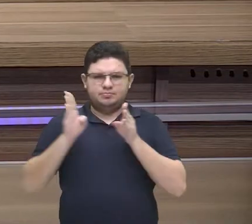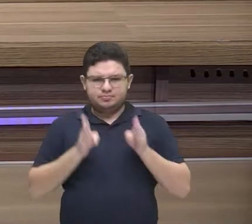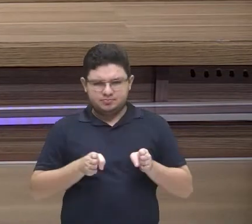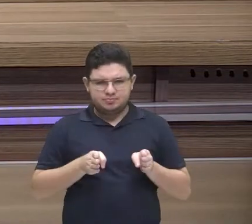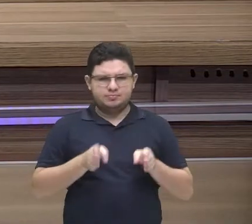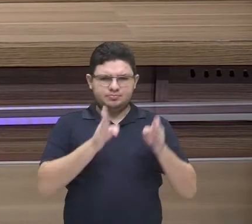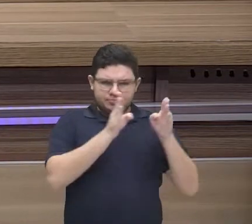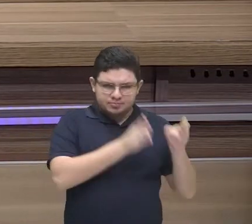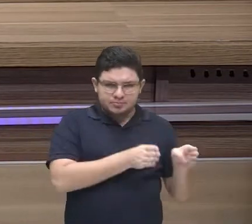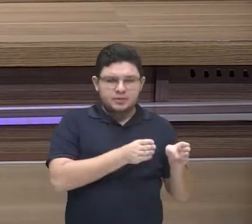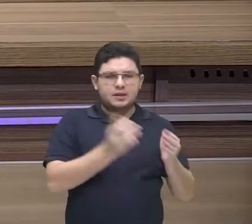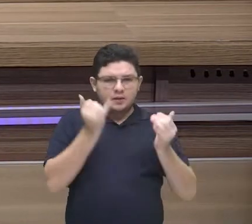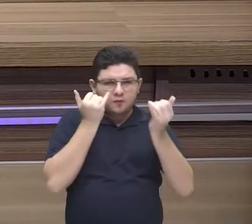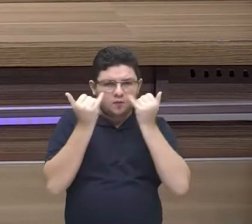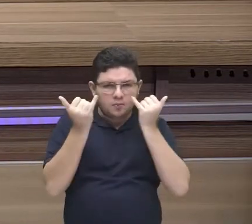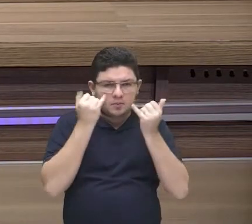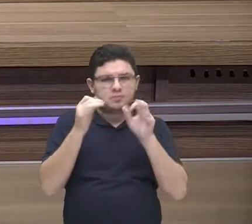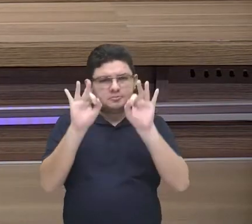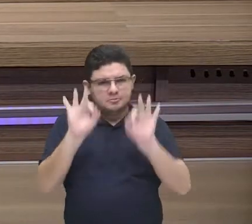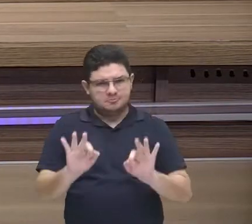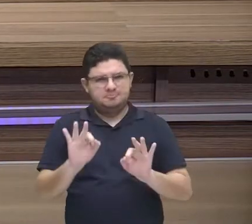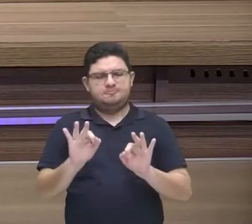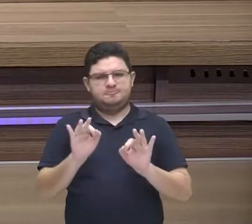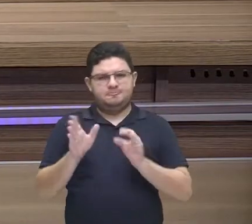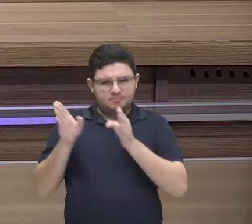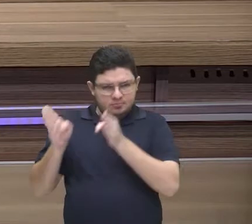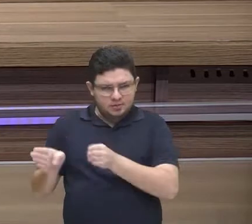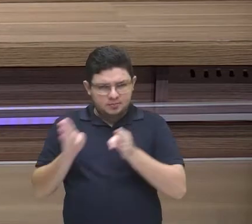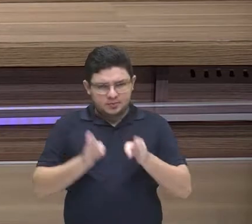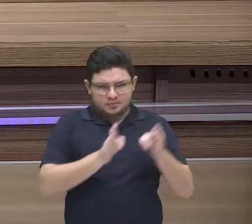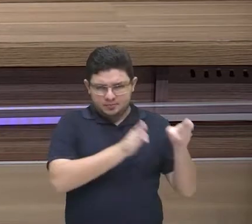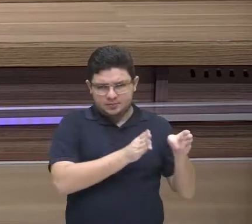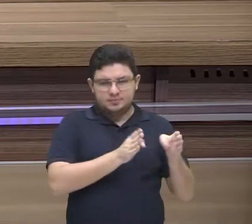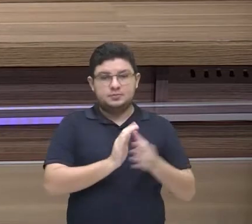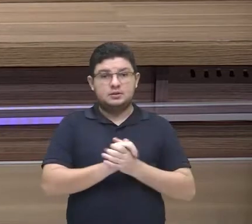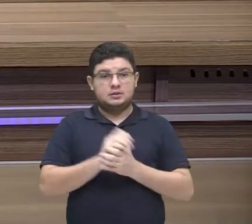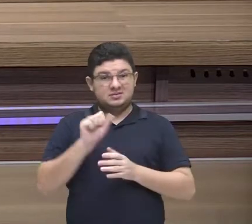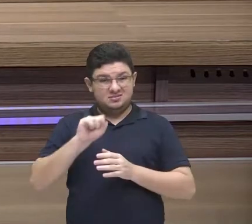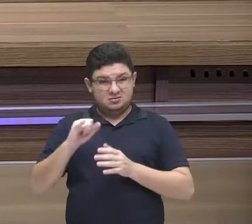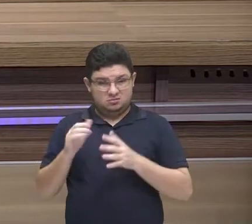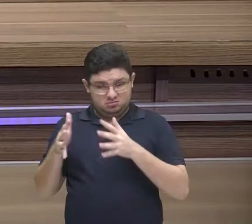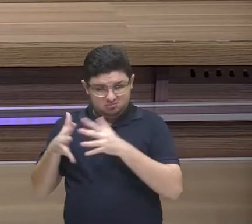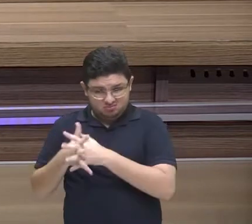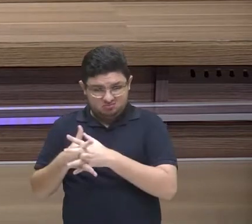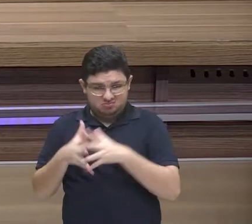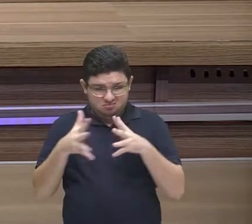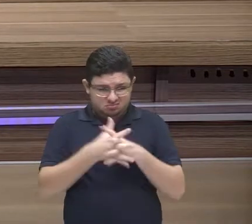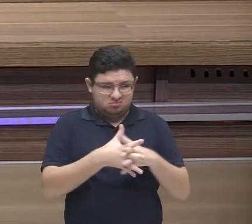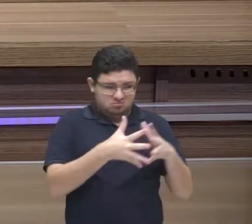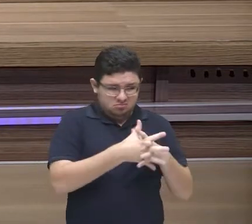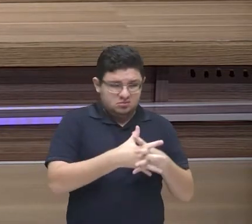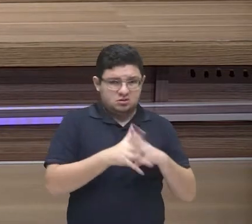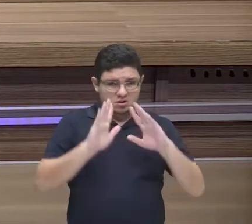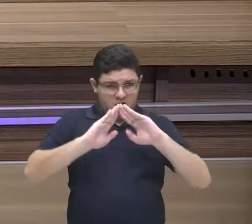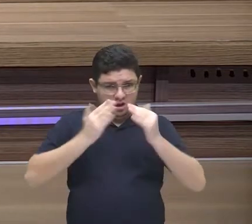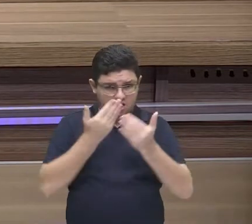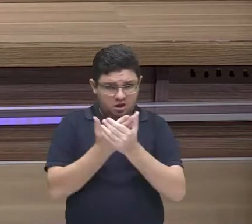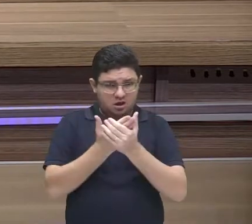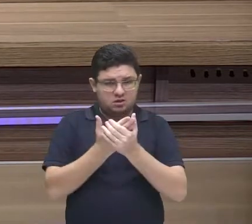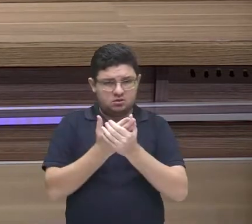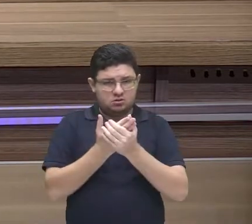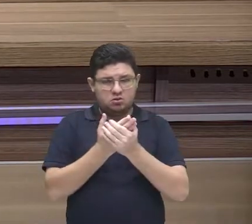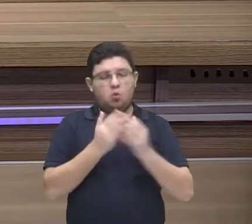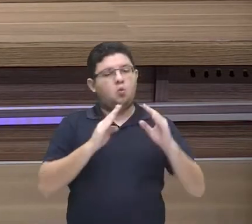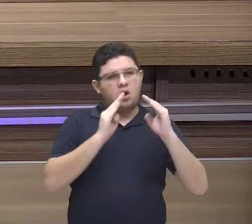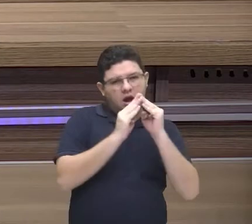informação correta. Porque se as informações são desencontradas dentro de casa, se são desencontradas, não bate com